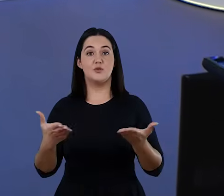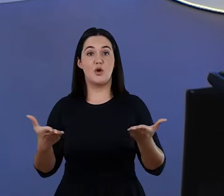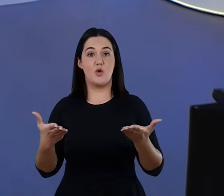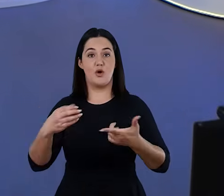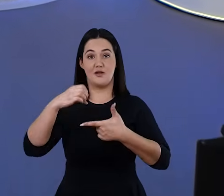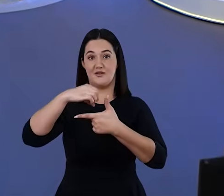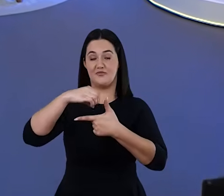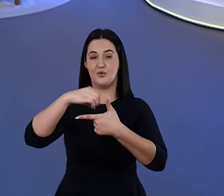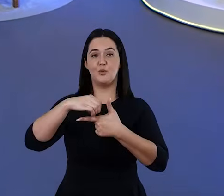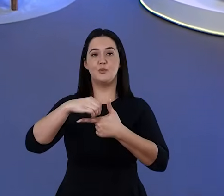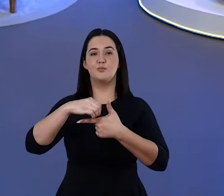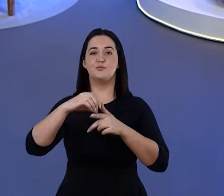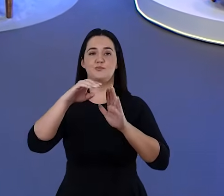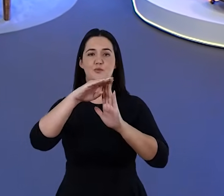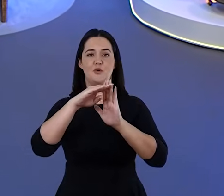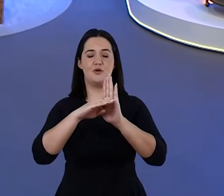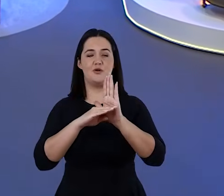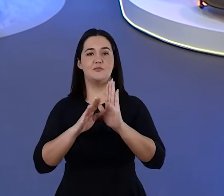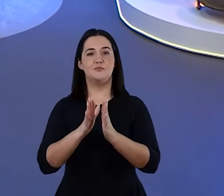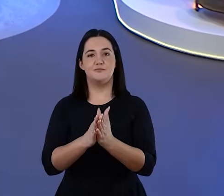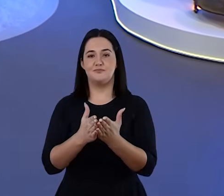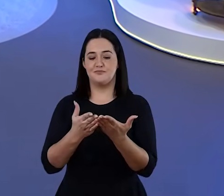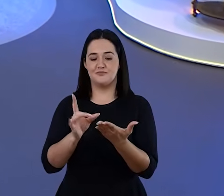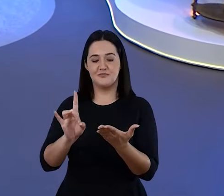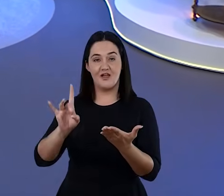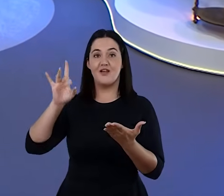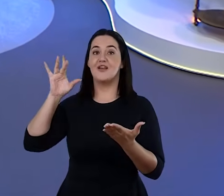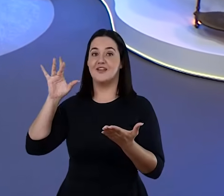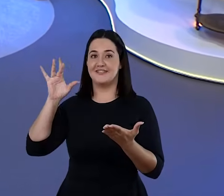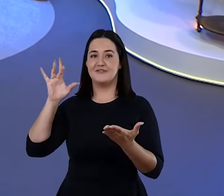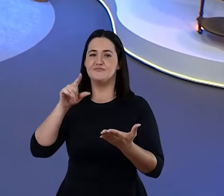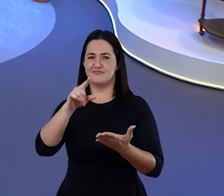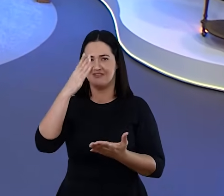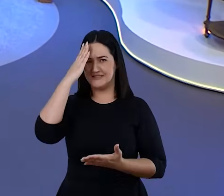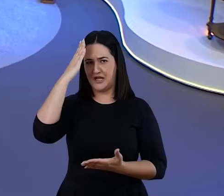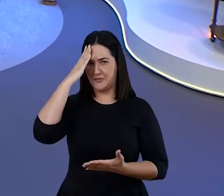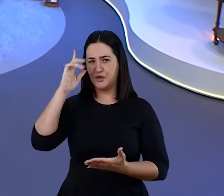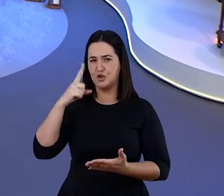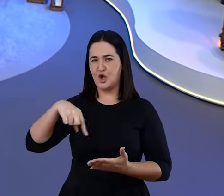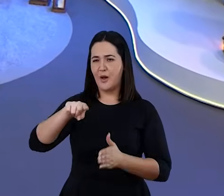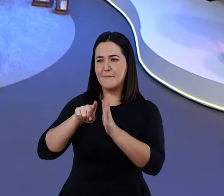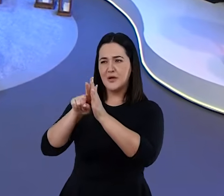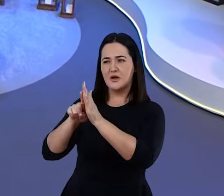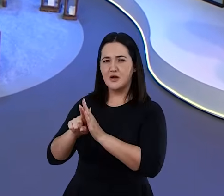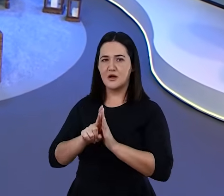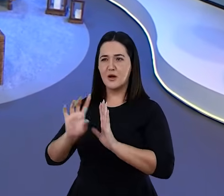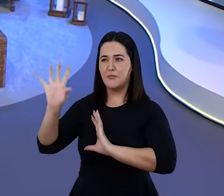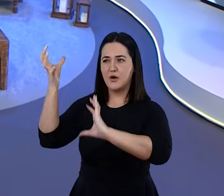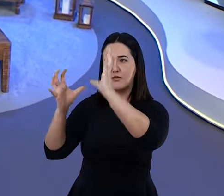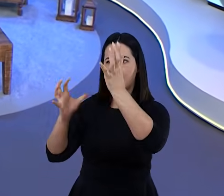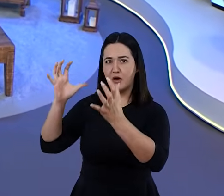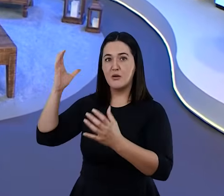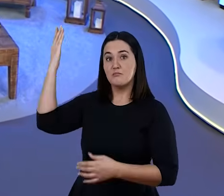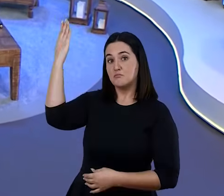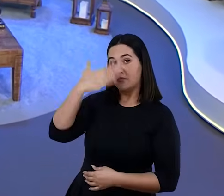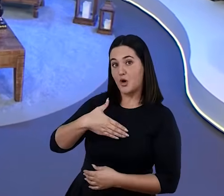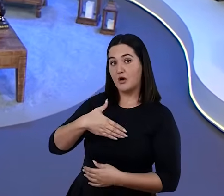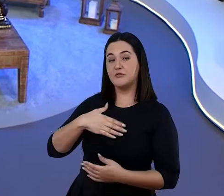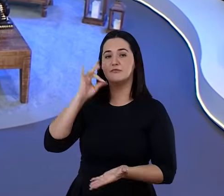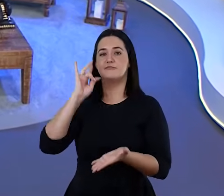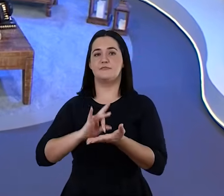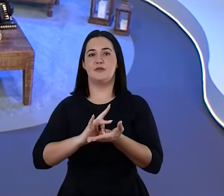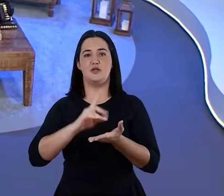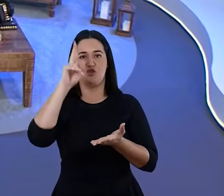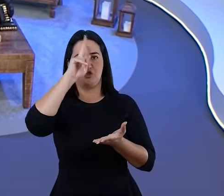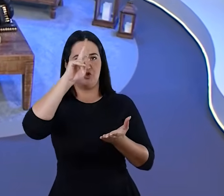Está começando aqui pela TV Novo Tempo mais um programa Evidências. Você sabe, sempre estamos na busca de fatos que comprovem a veracidade